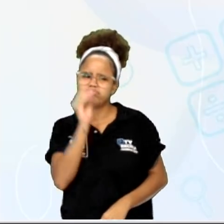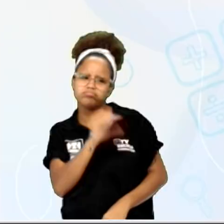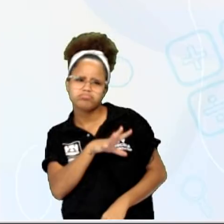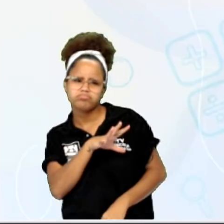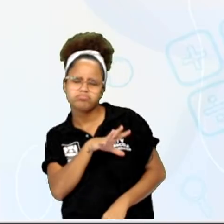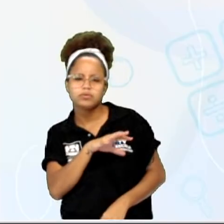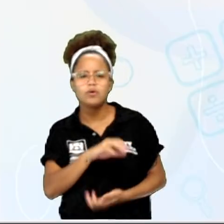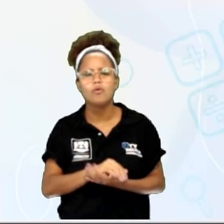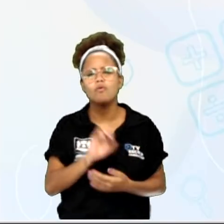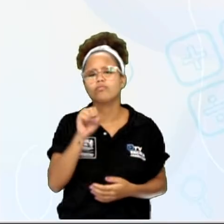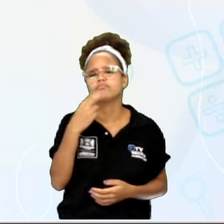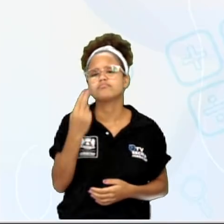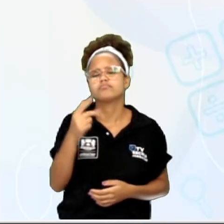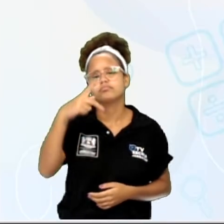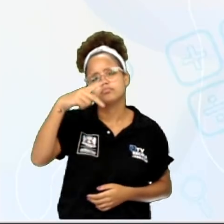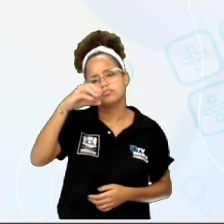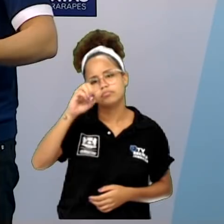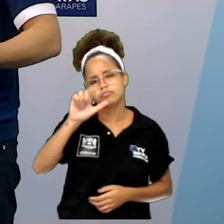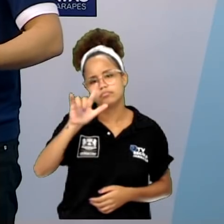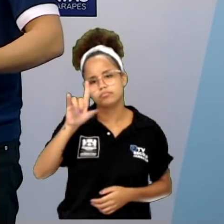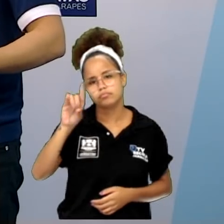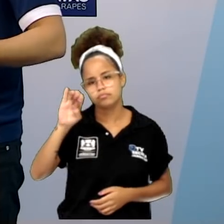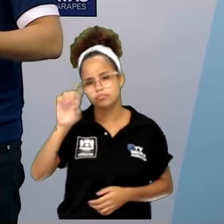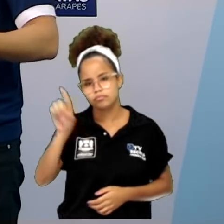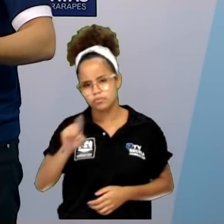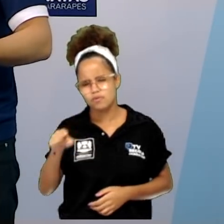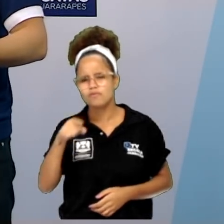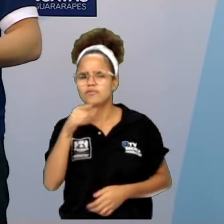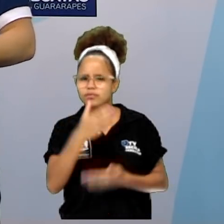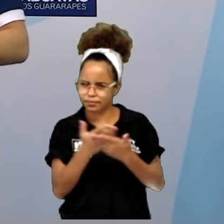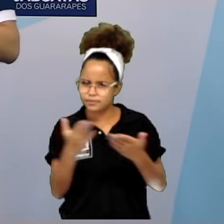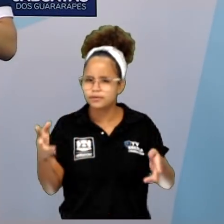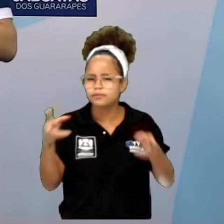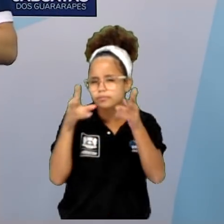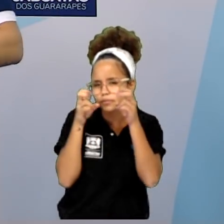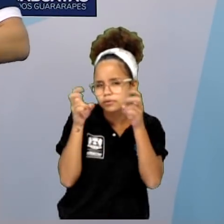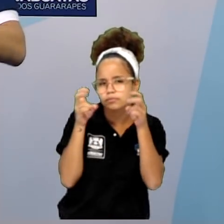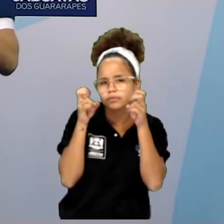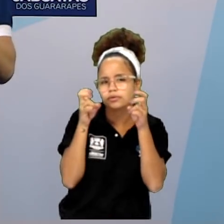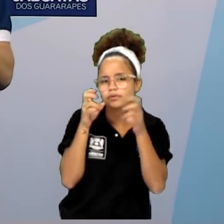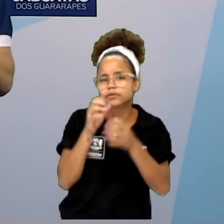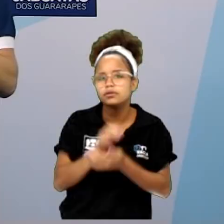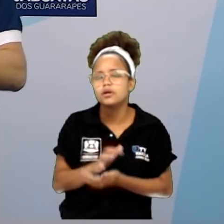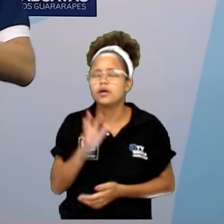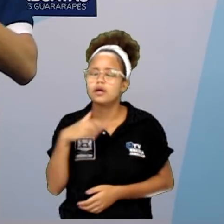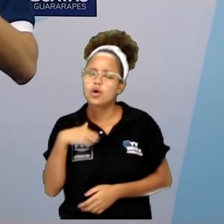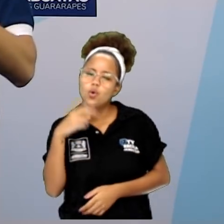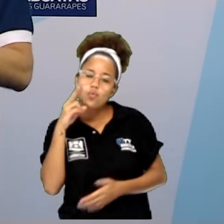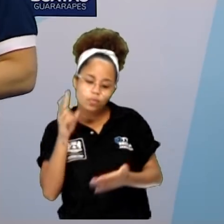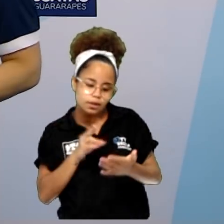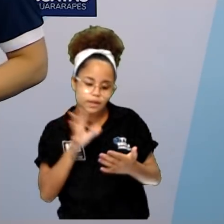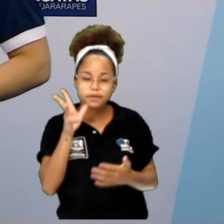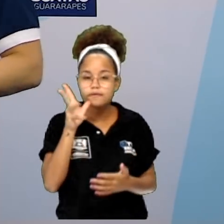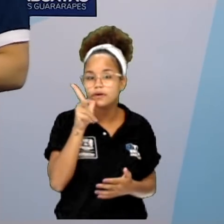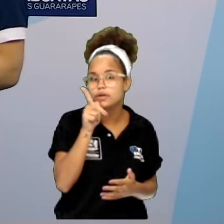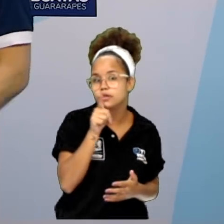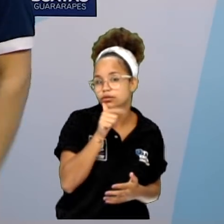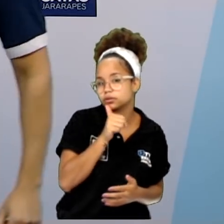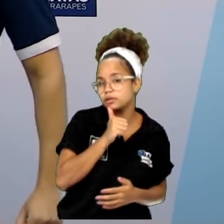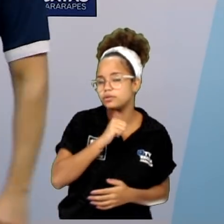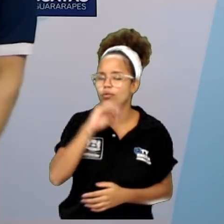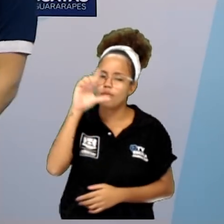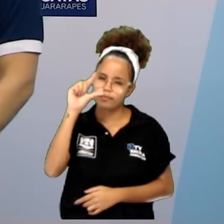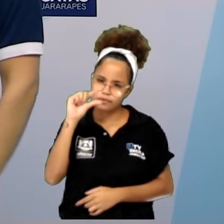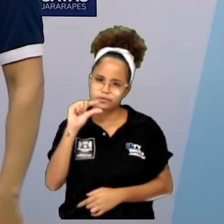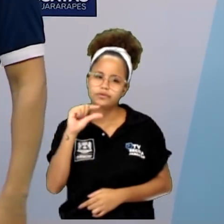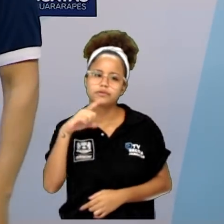polidez. Bom, pessoal, acho que vocês perceberam até mesmo na minha leitura, né? Eu li assim, ó, devagarinho, baixinho, né? Então nós